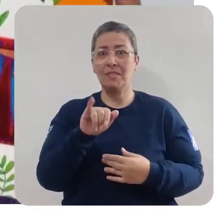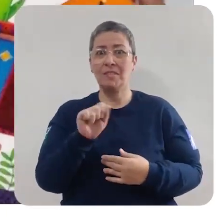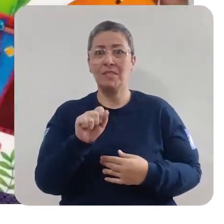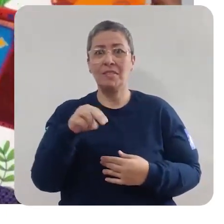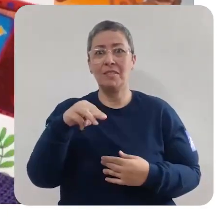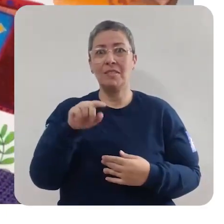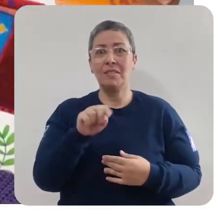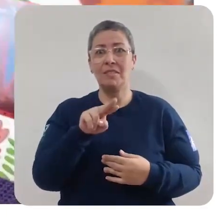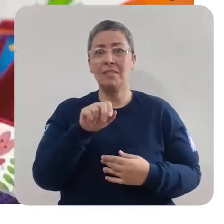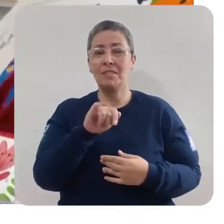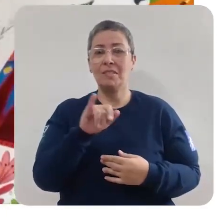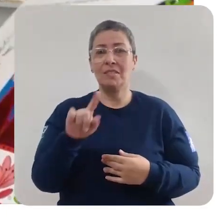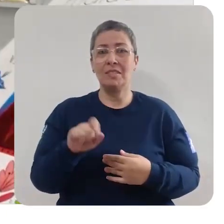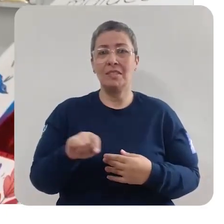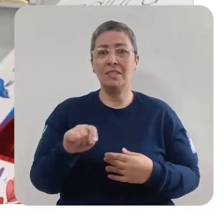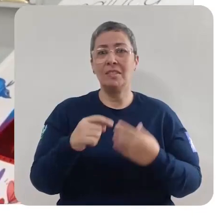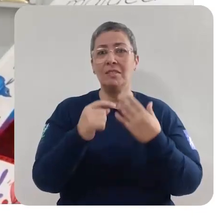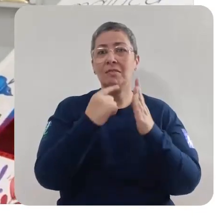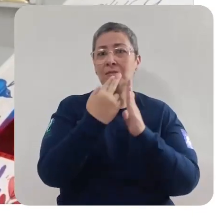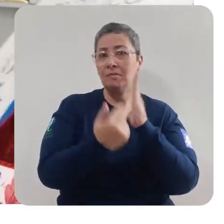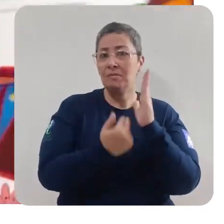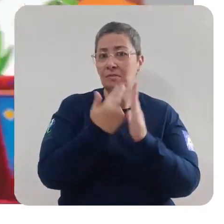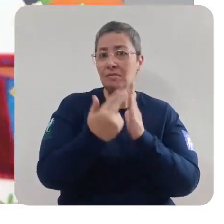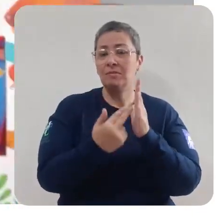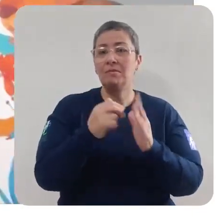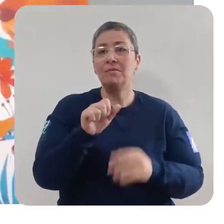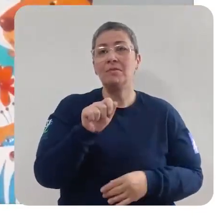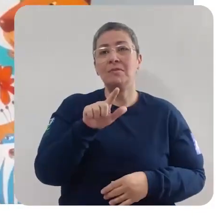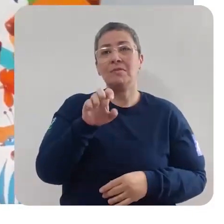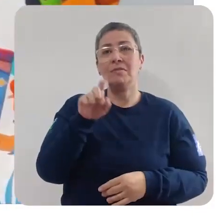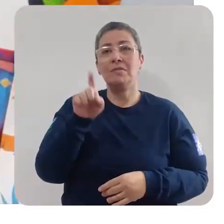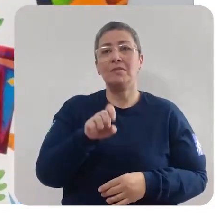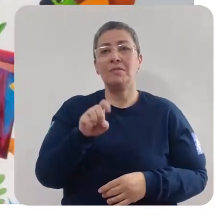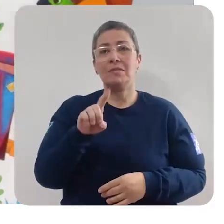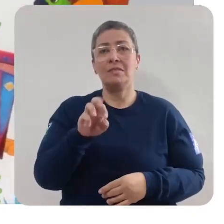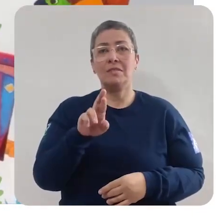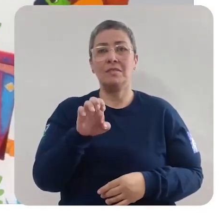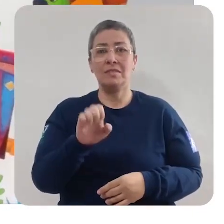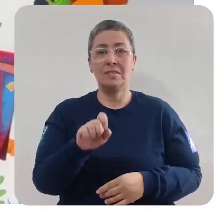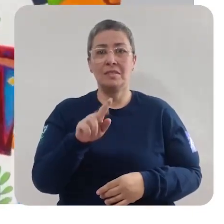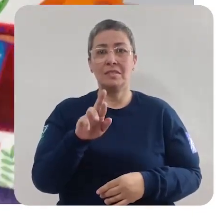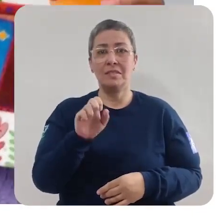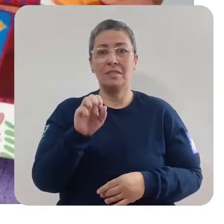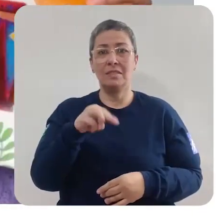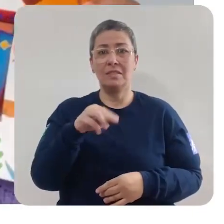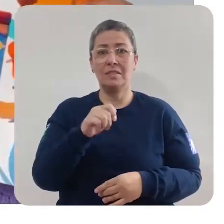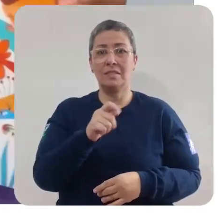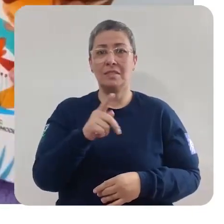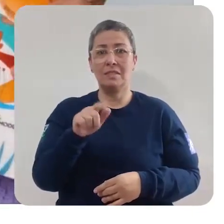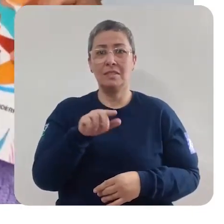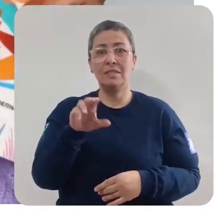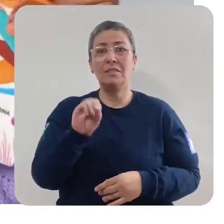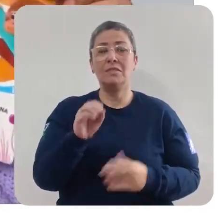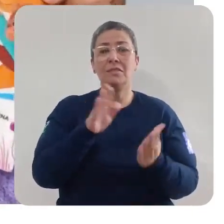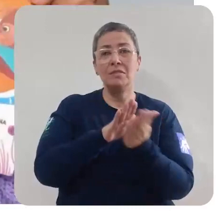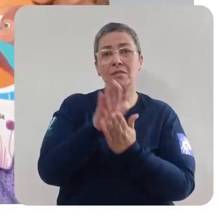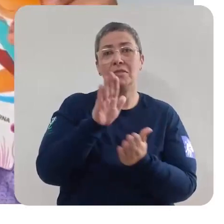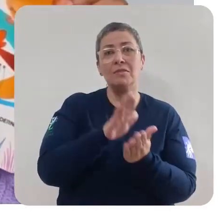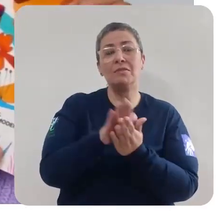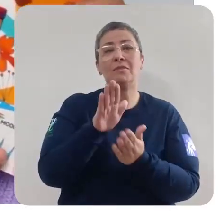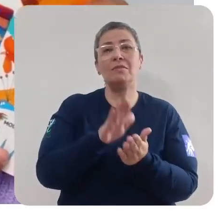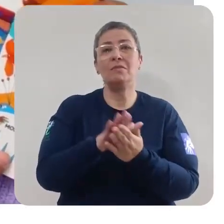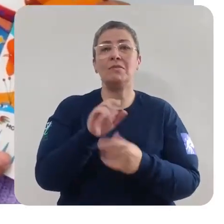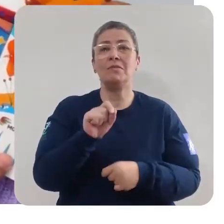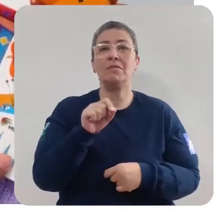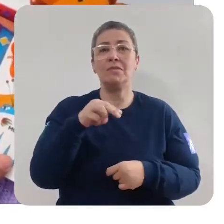Muniz. O ilustrador é o Alexandre Rampazzo. E a editora é a